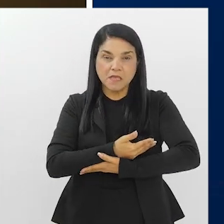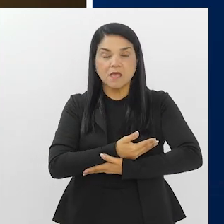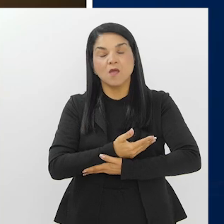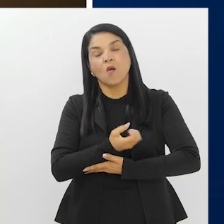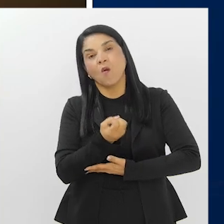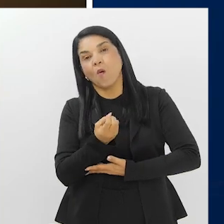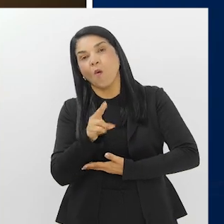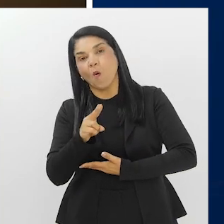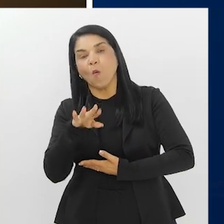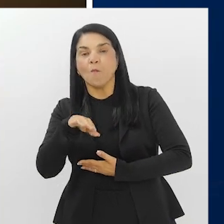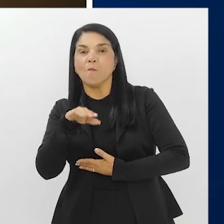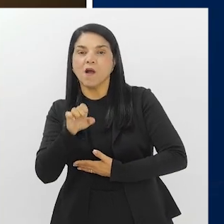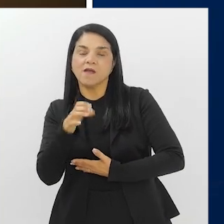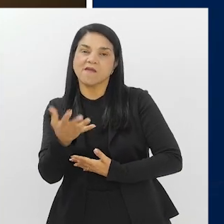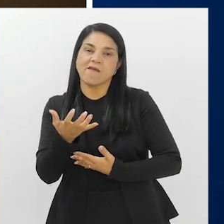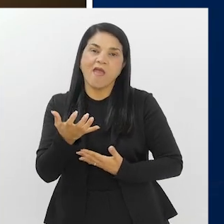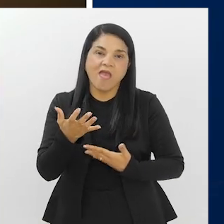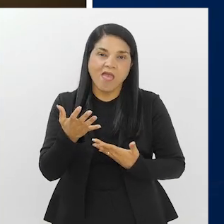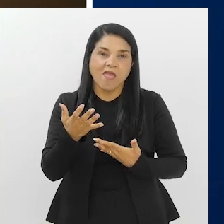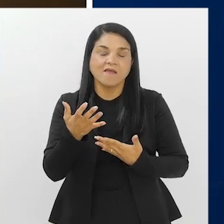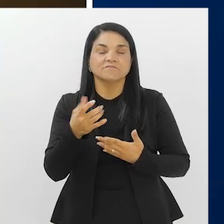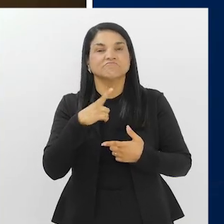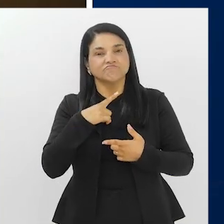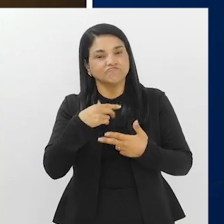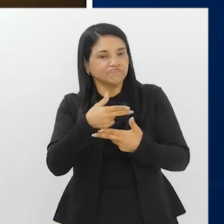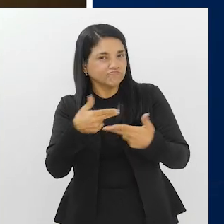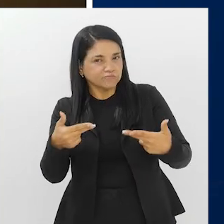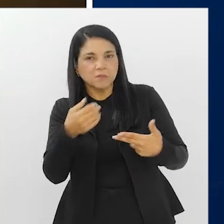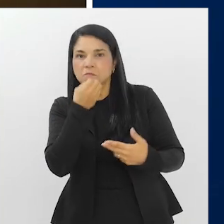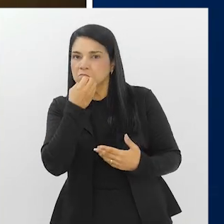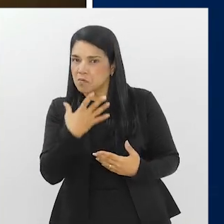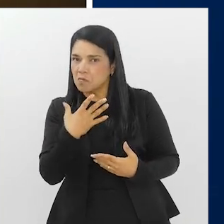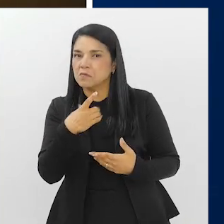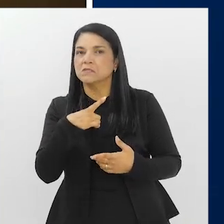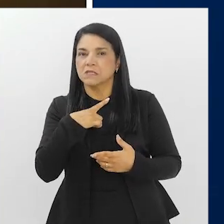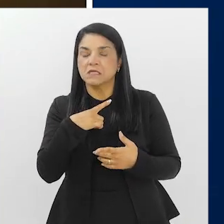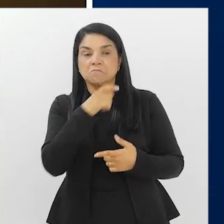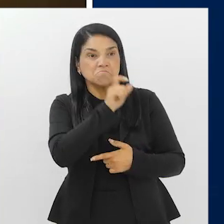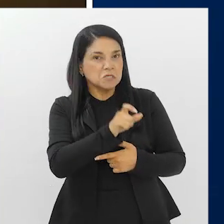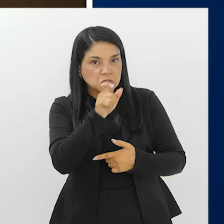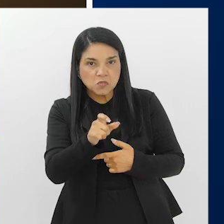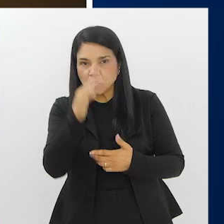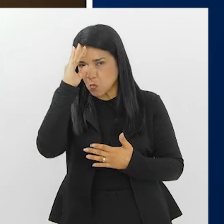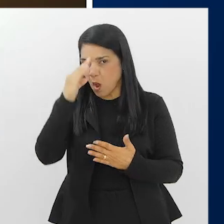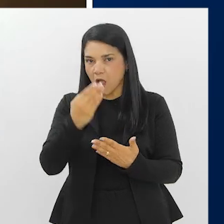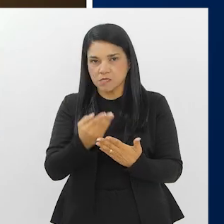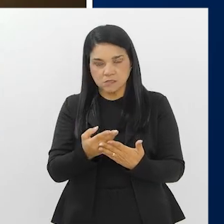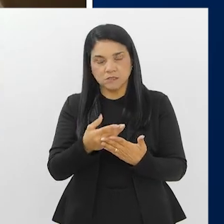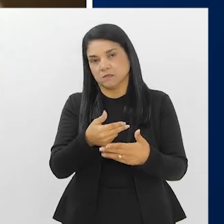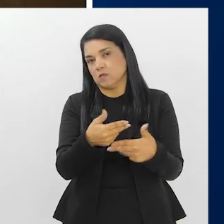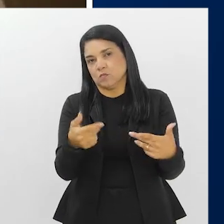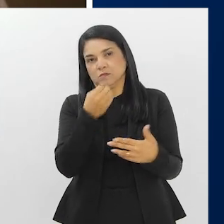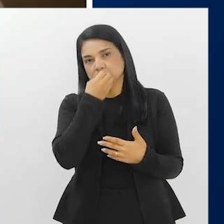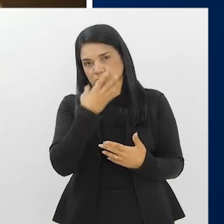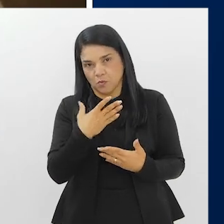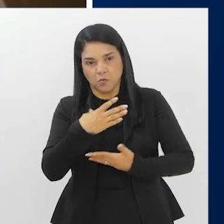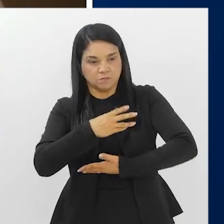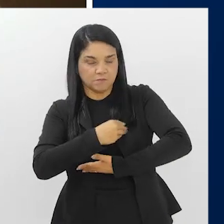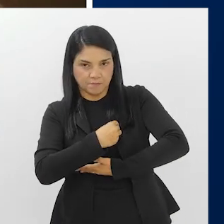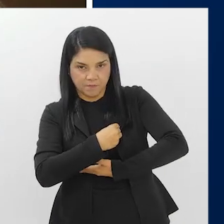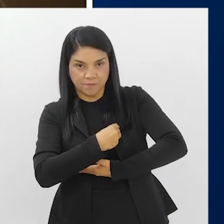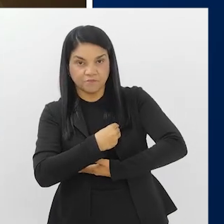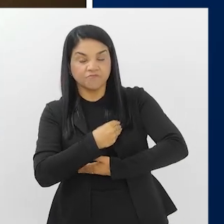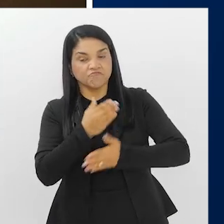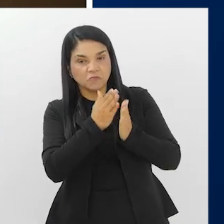até quando eles vão querer e sempre vai ter os benefícios. Muita gente acredita que não se tem benefício à medida que o aleitamento